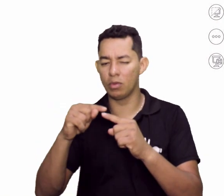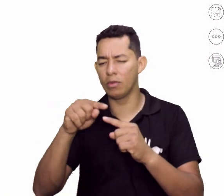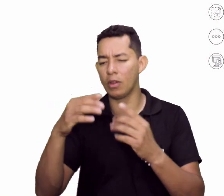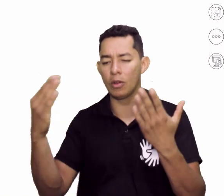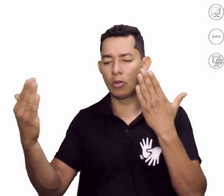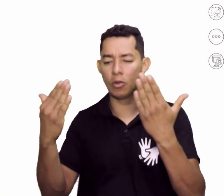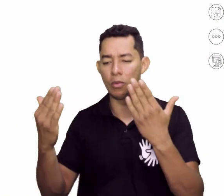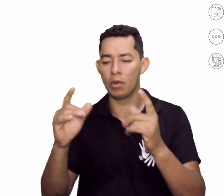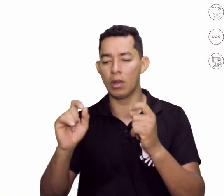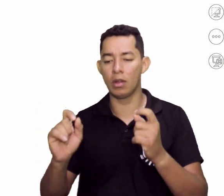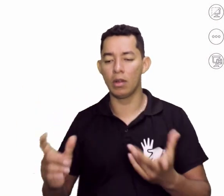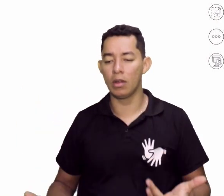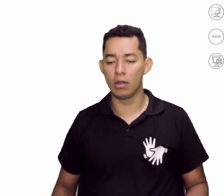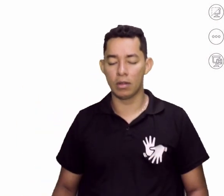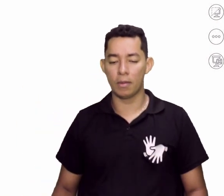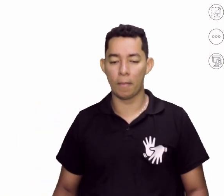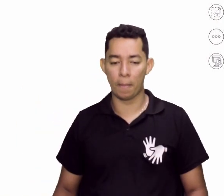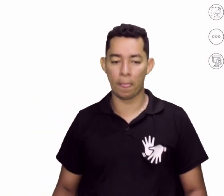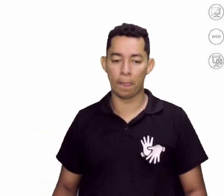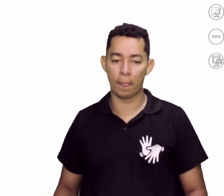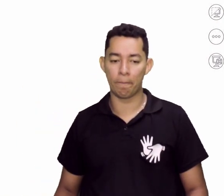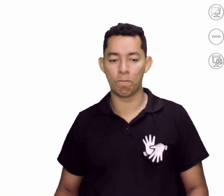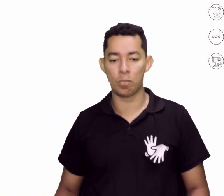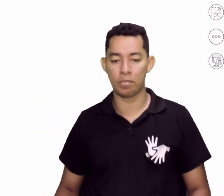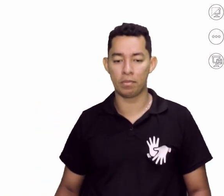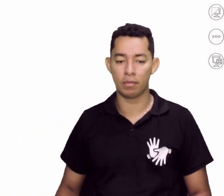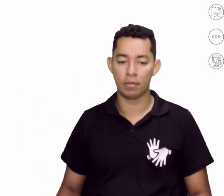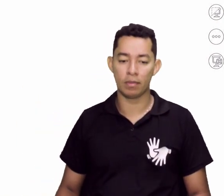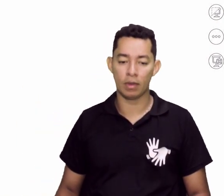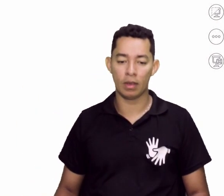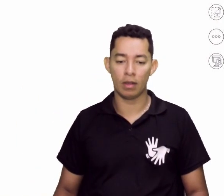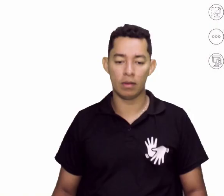aí? Né? O que isso aí